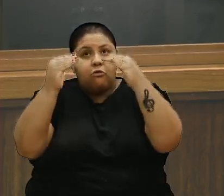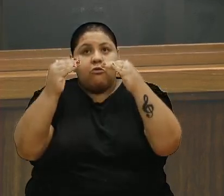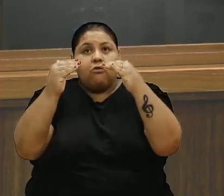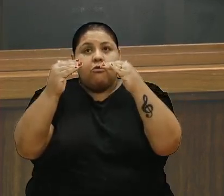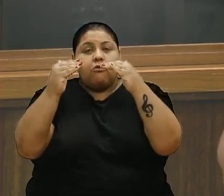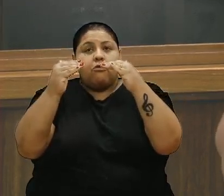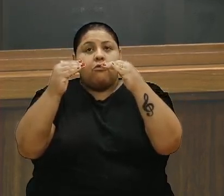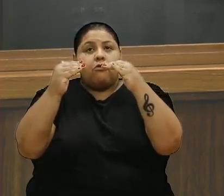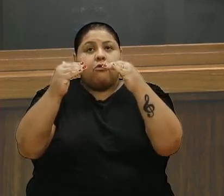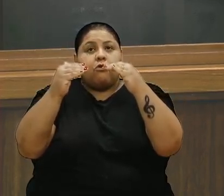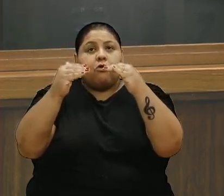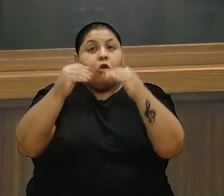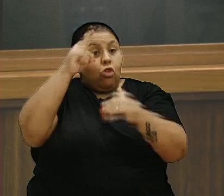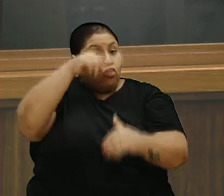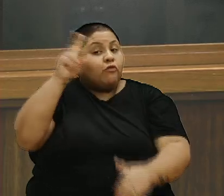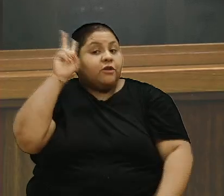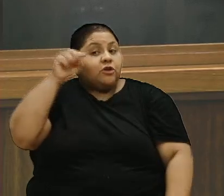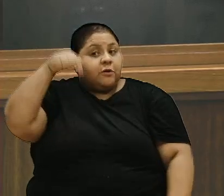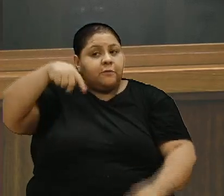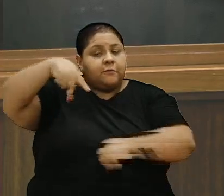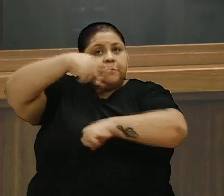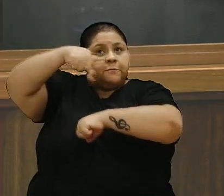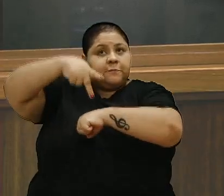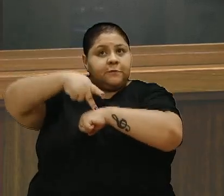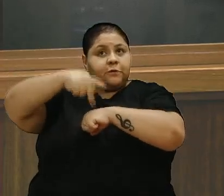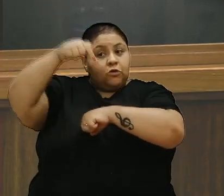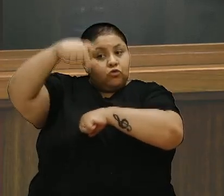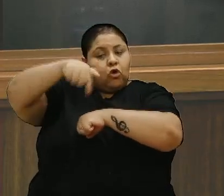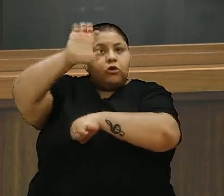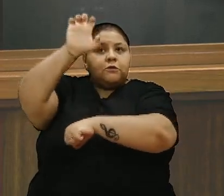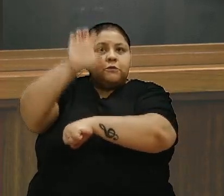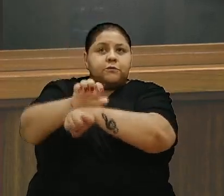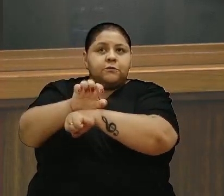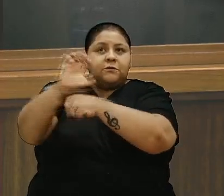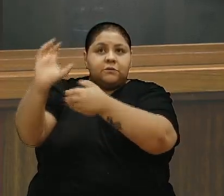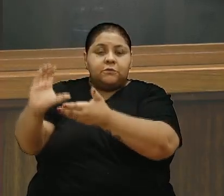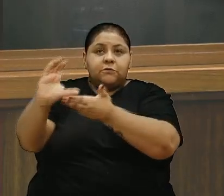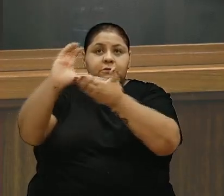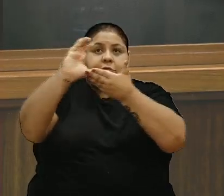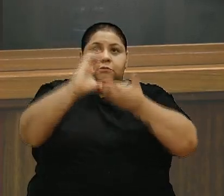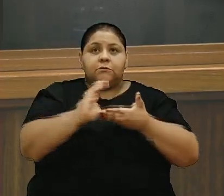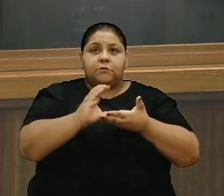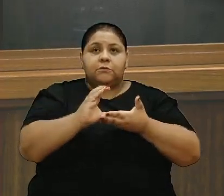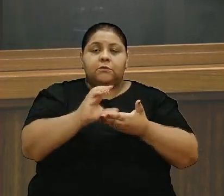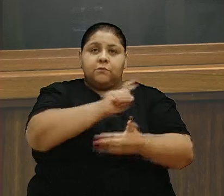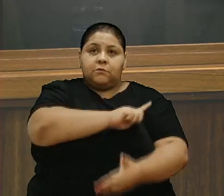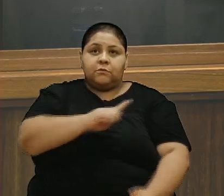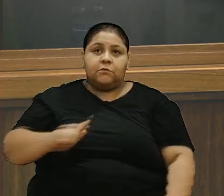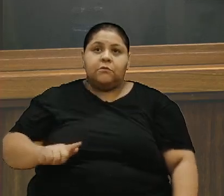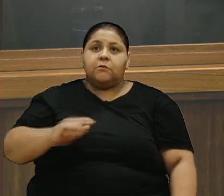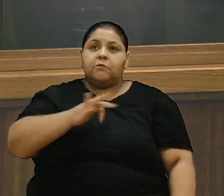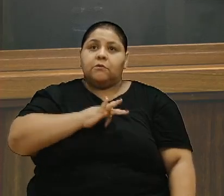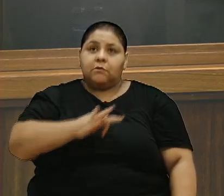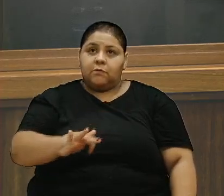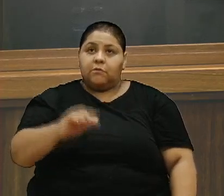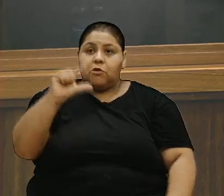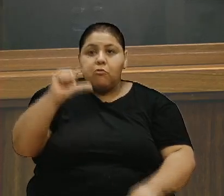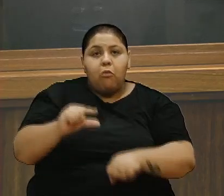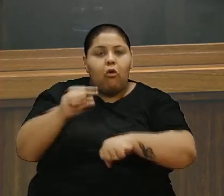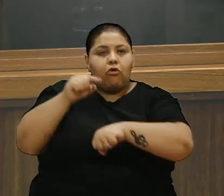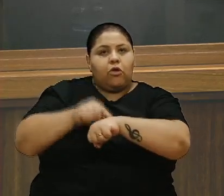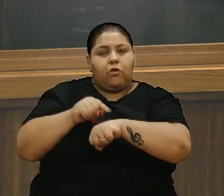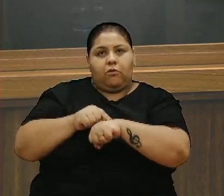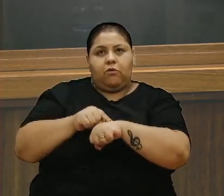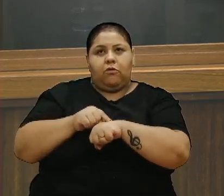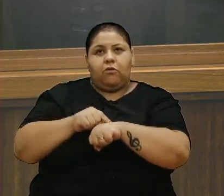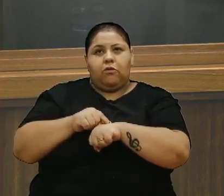mandado, nunca na história desse país, o nosso Estado recebeu tanto do governo federal em tão pouco tempo.